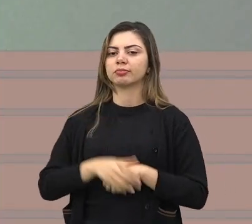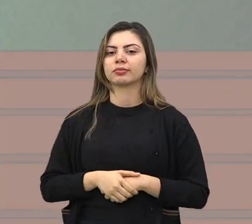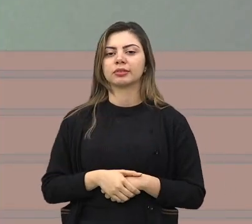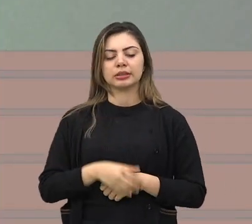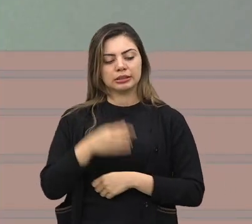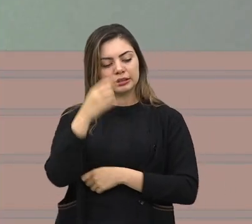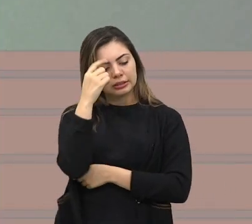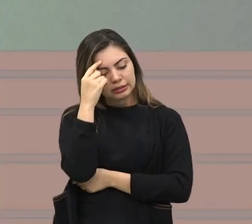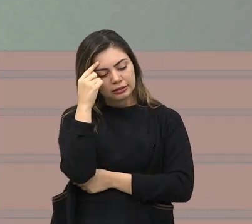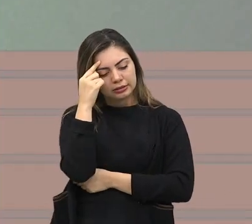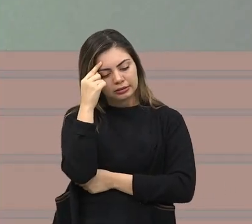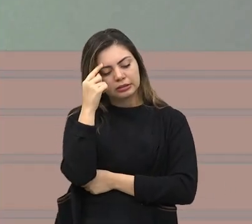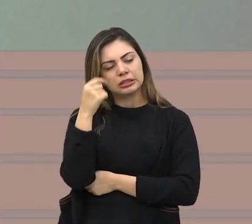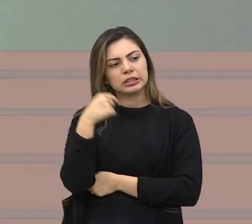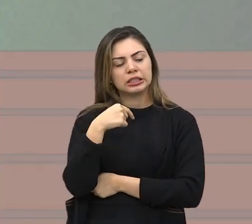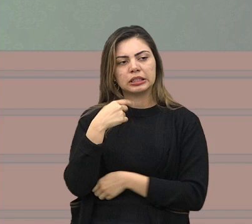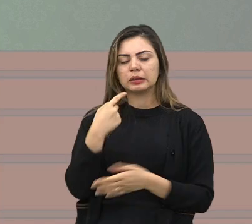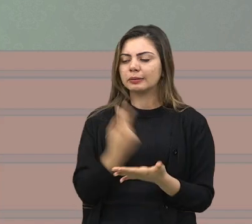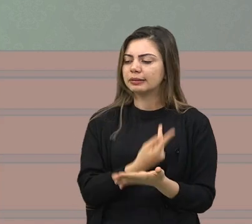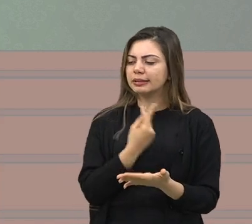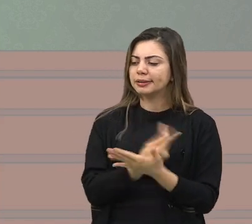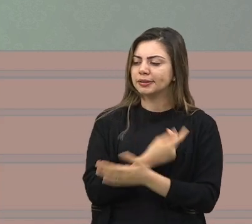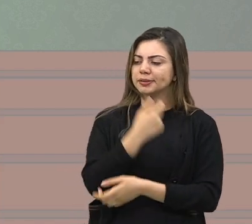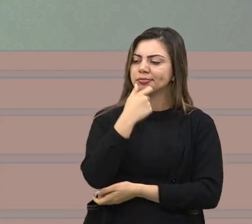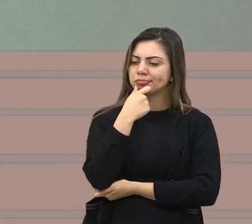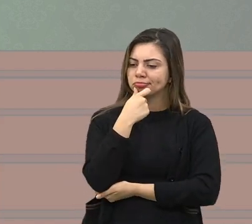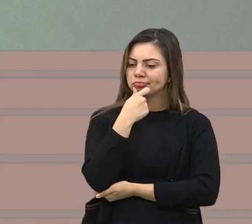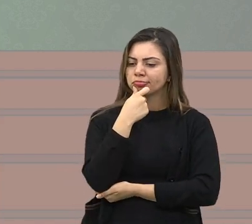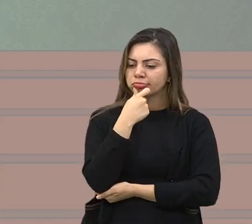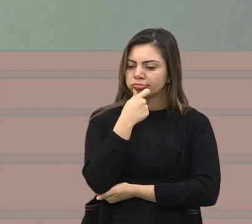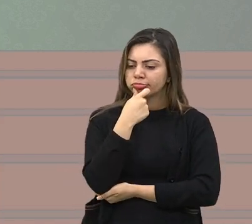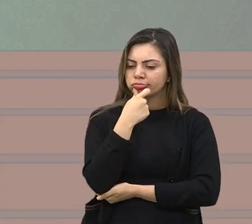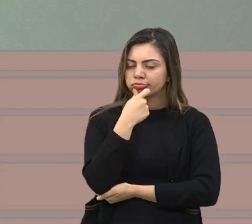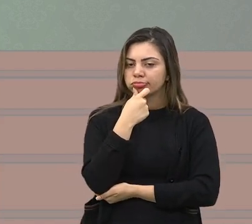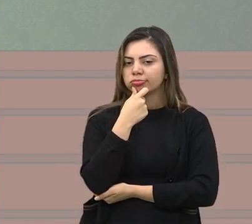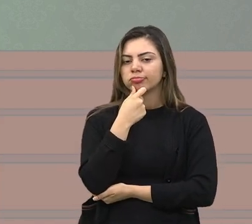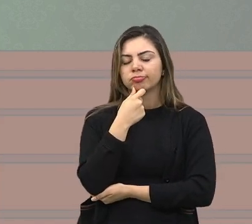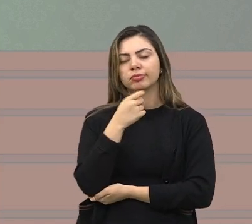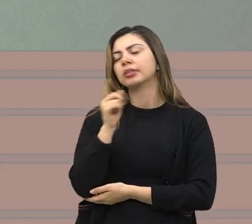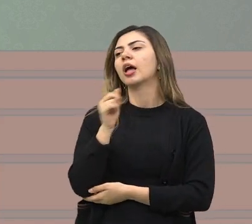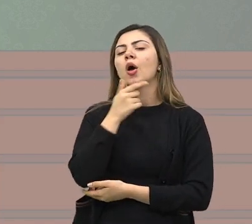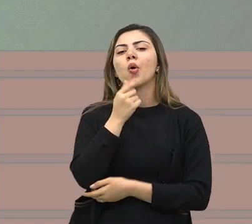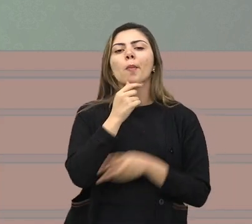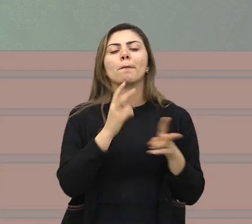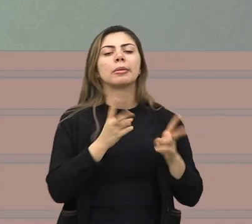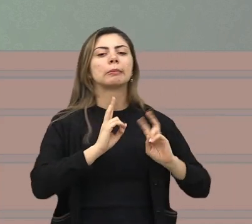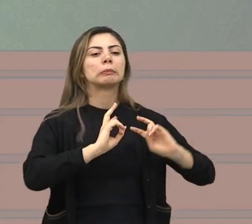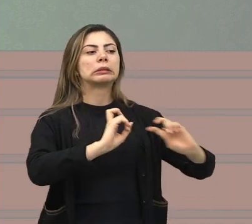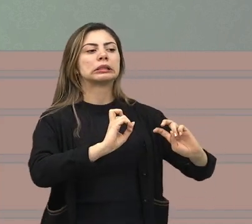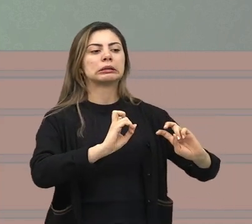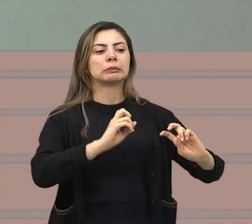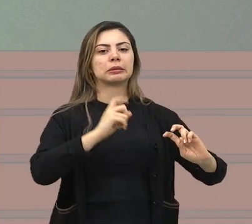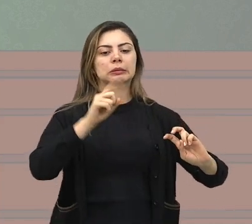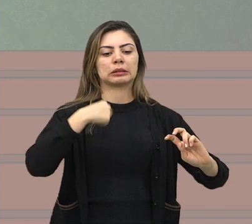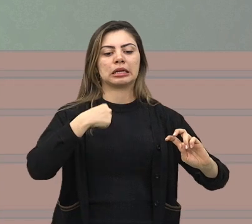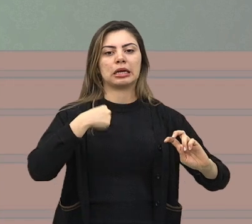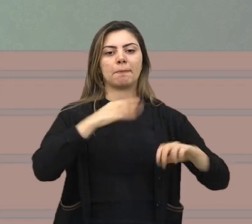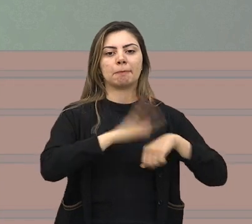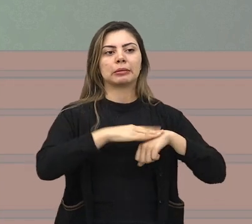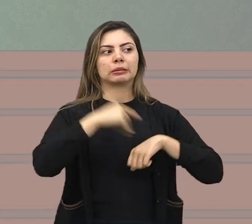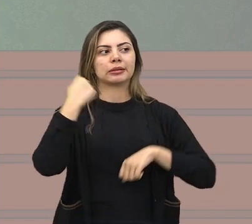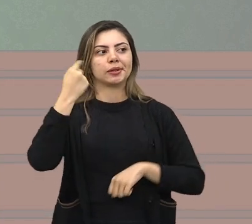Talvez eu esteja errado. E assim, o alienista percebeu que o verdadeiro louco era ele